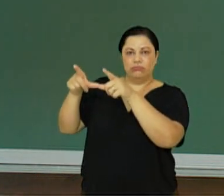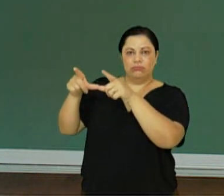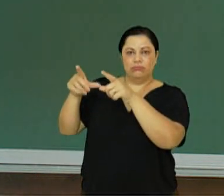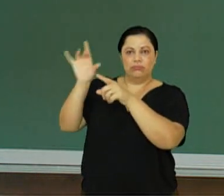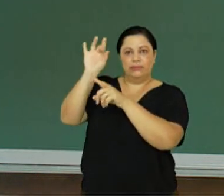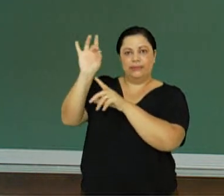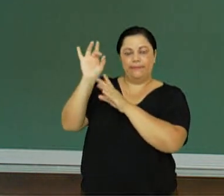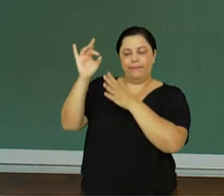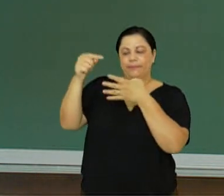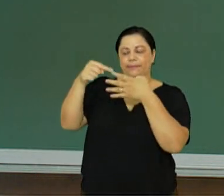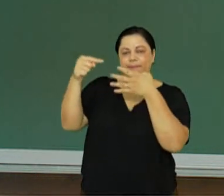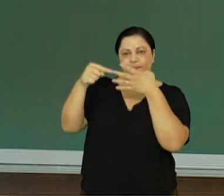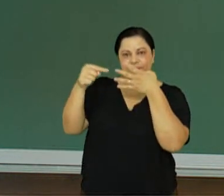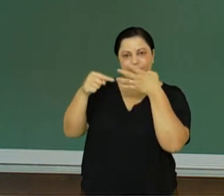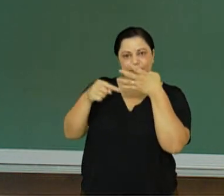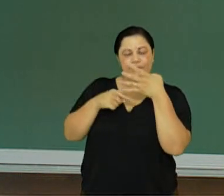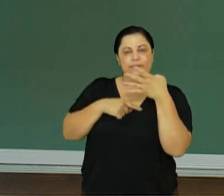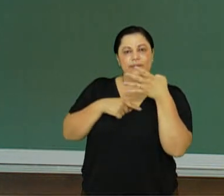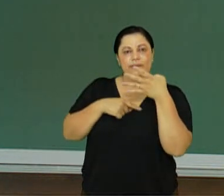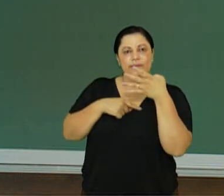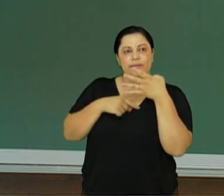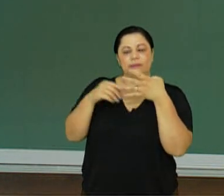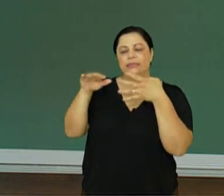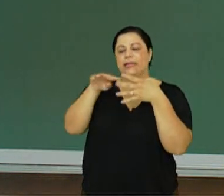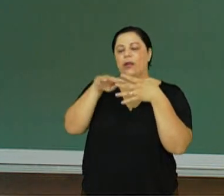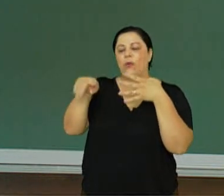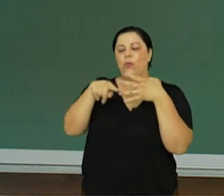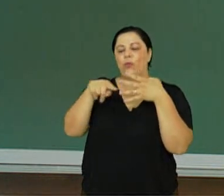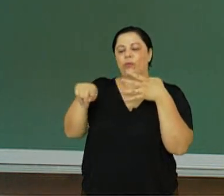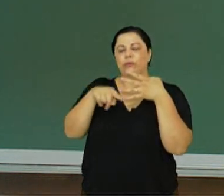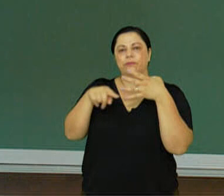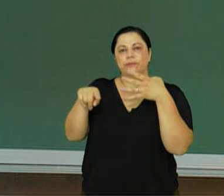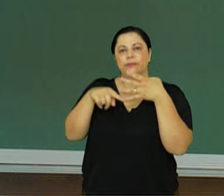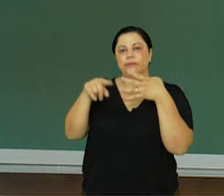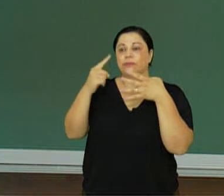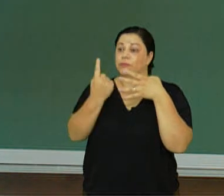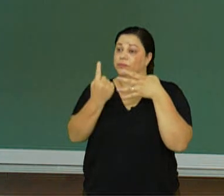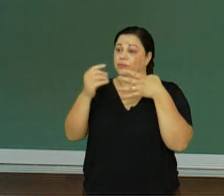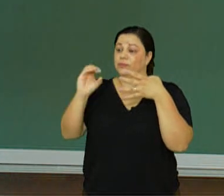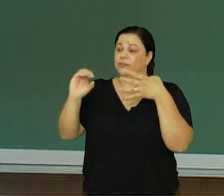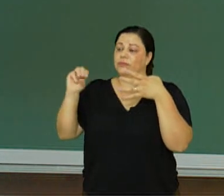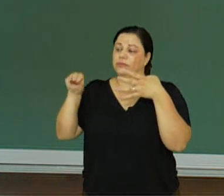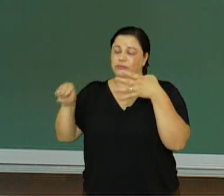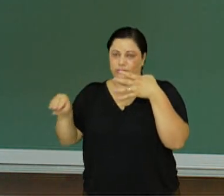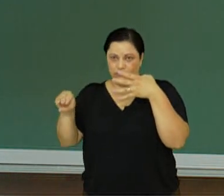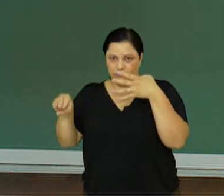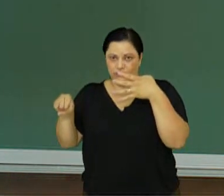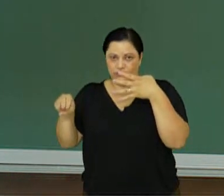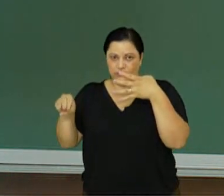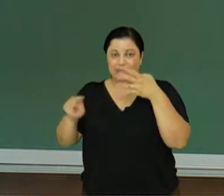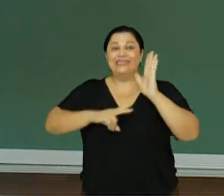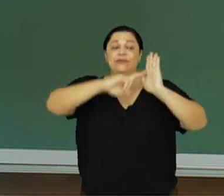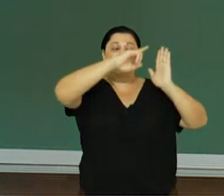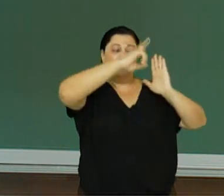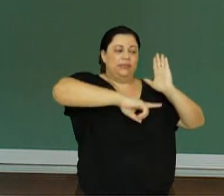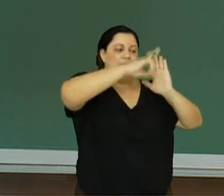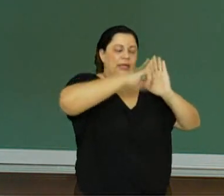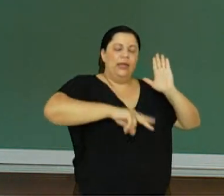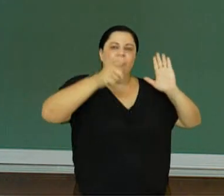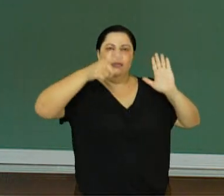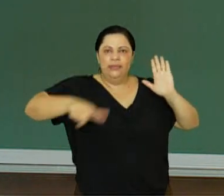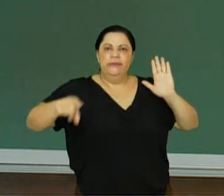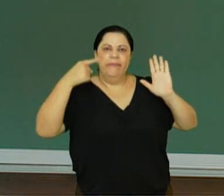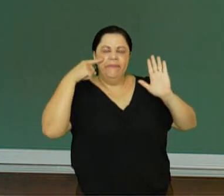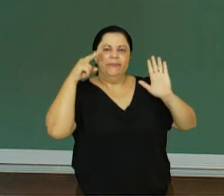tem uma pequena vão de 1 centímetro. Então, quando vocês têm que ler a questão, olhar